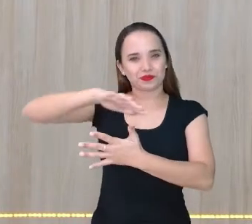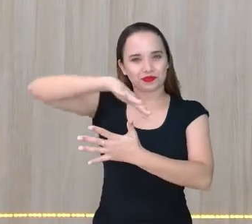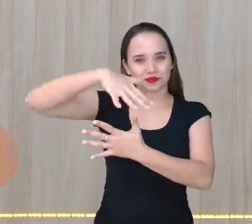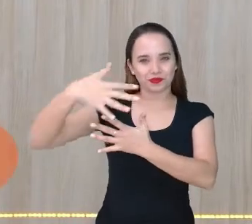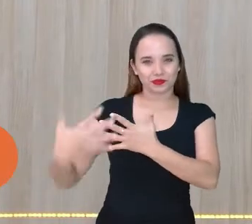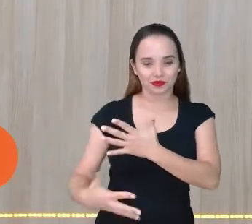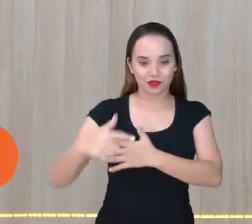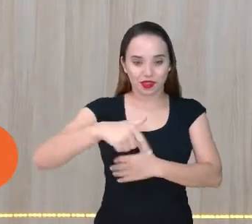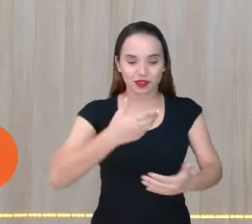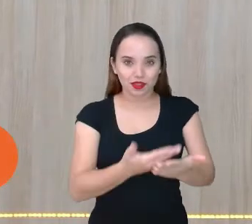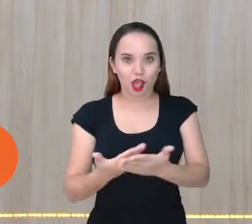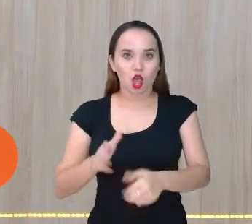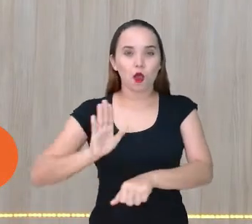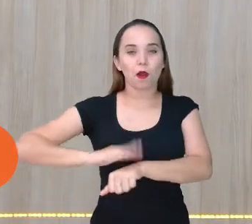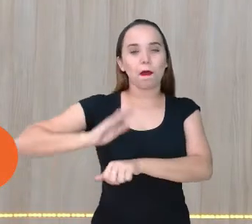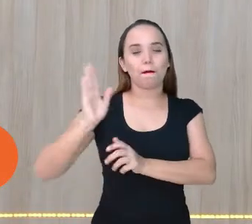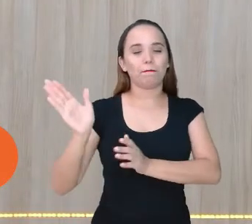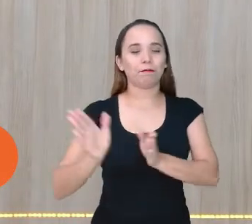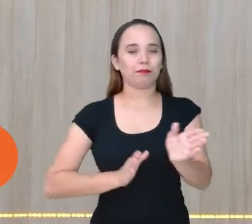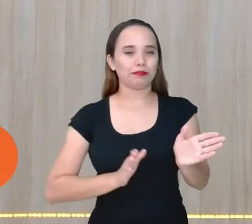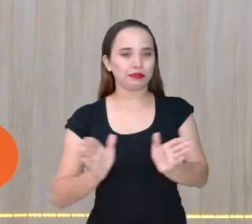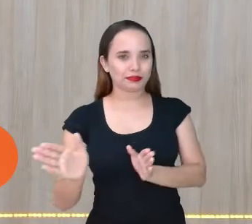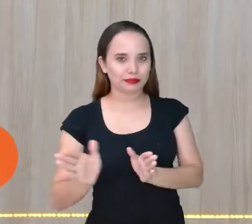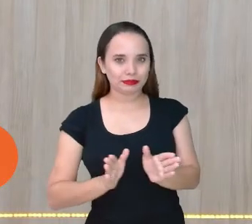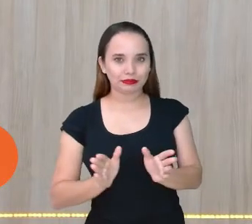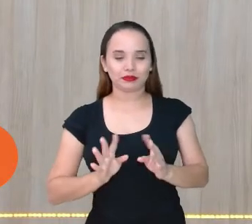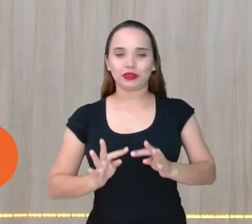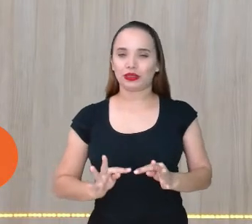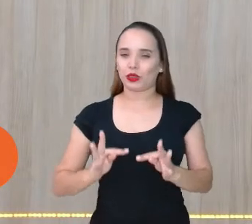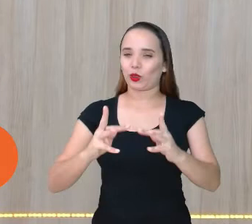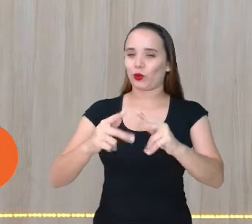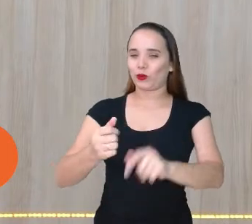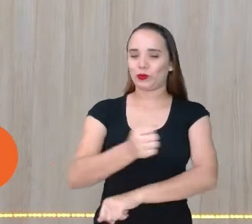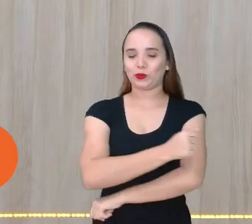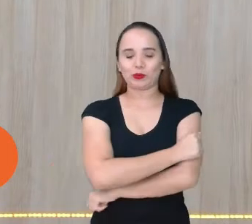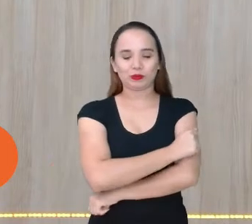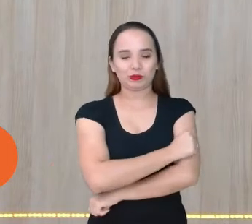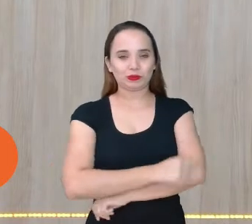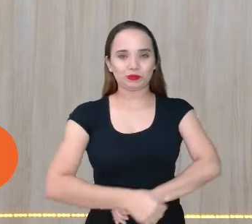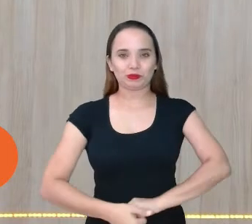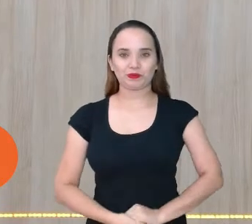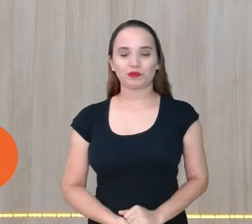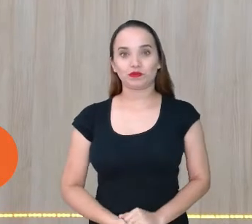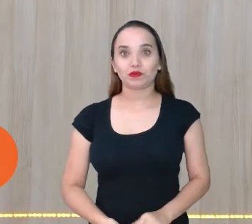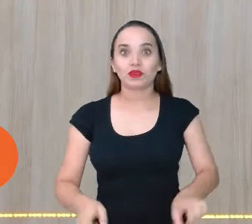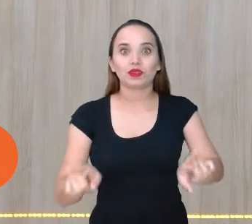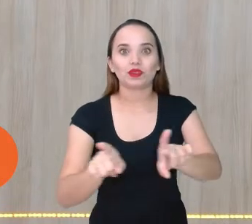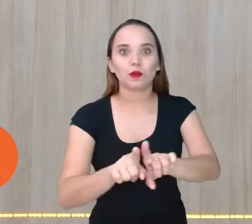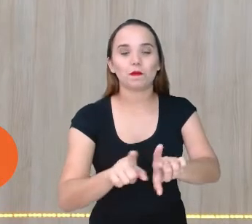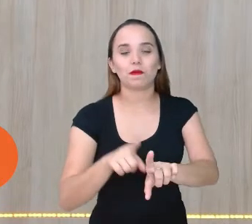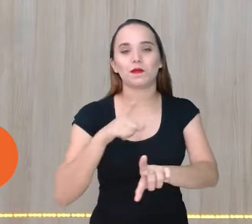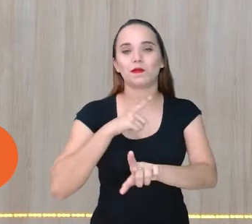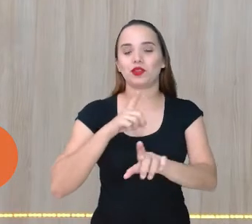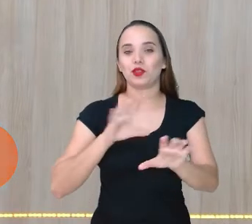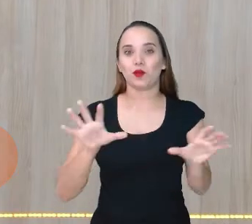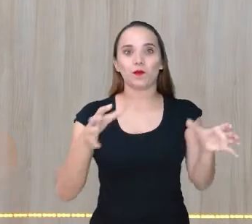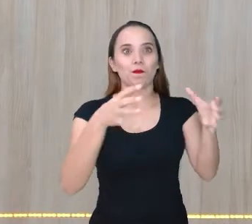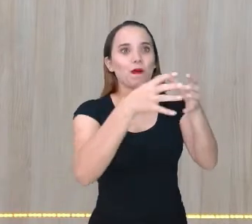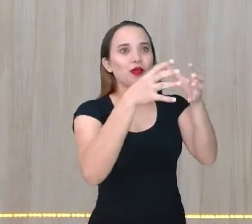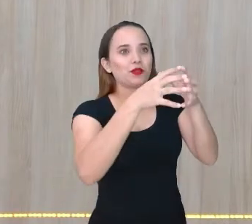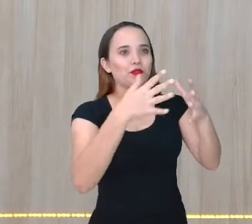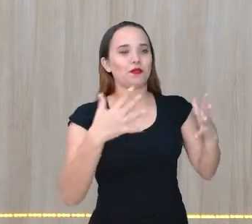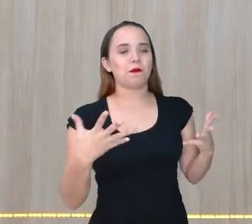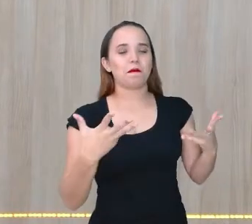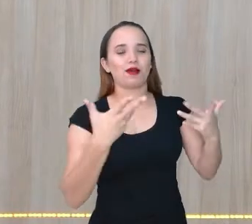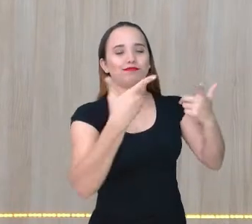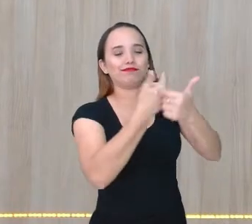Deixando essa aula mais acessível para todos e todas. A gente tem uma galera massa aqui na produção,